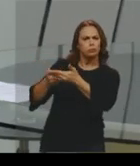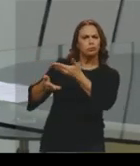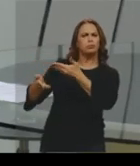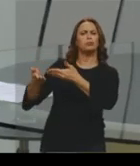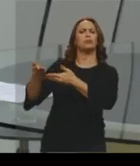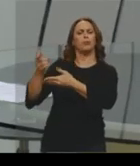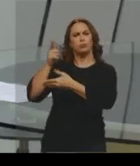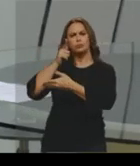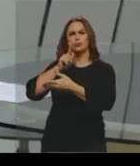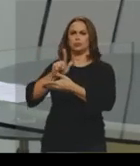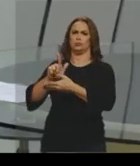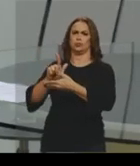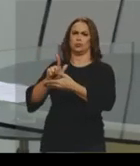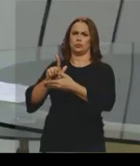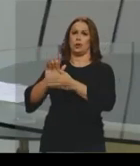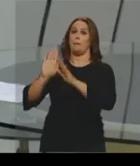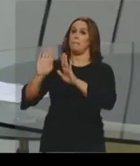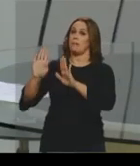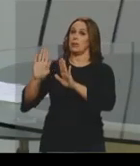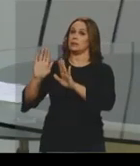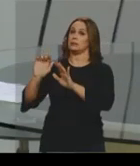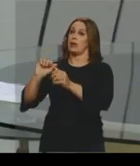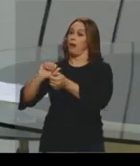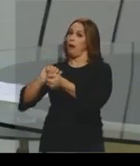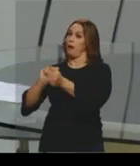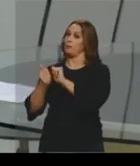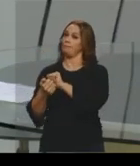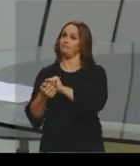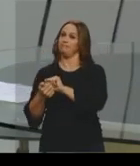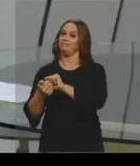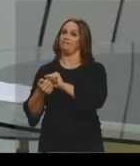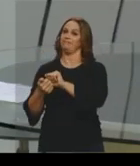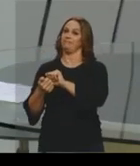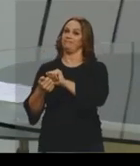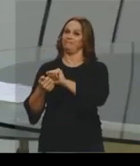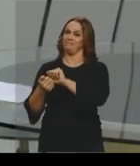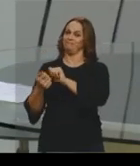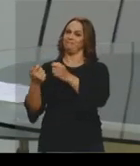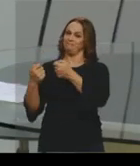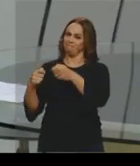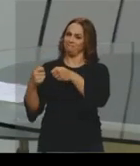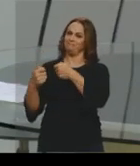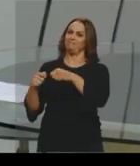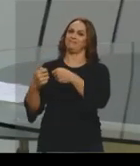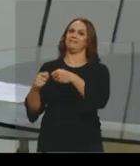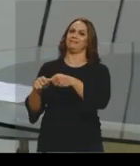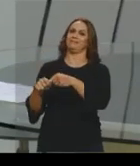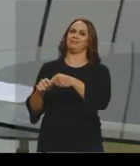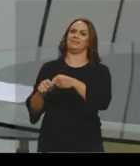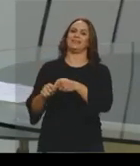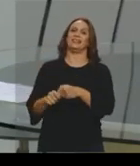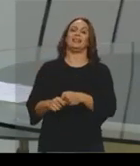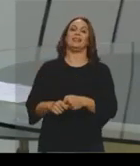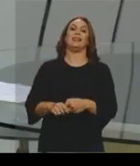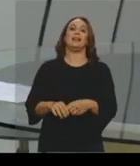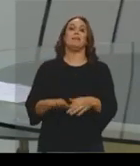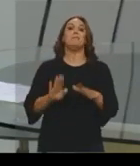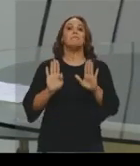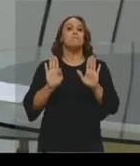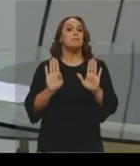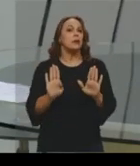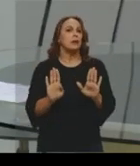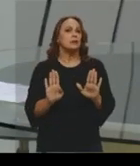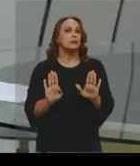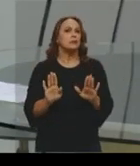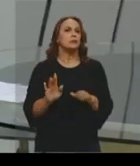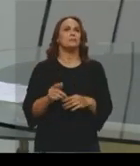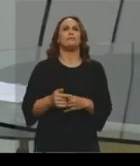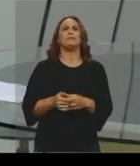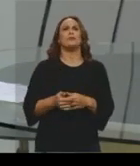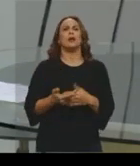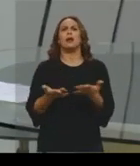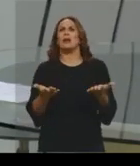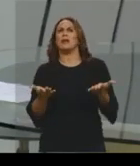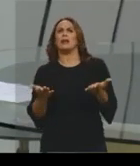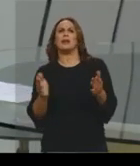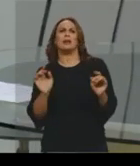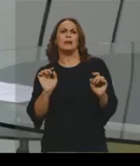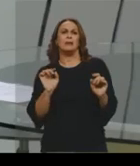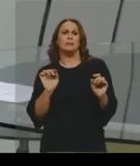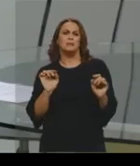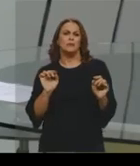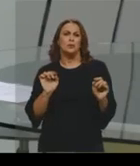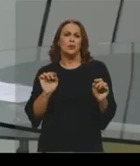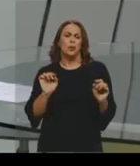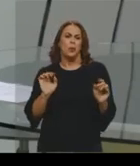Claro, reconfiguradas, né? Readaptadas à sua saída, né? Mas não tem muita relação, não tem